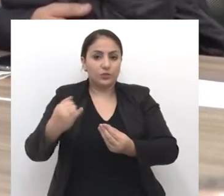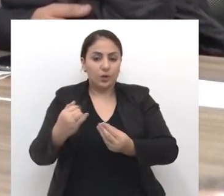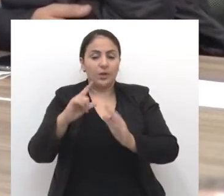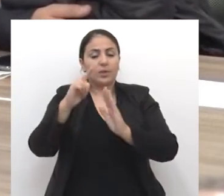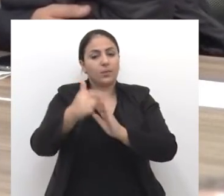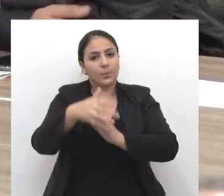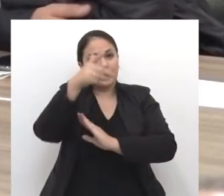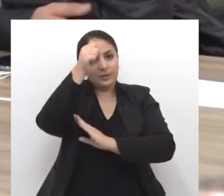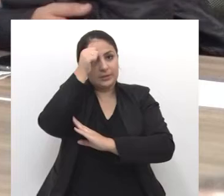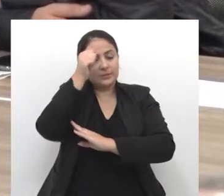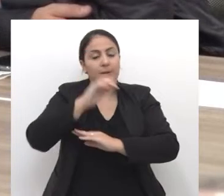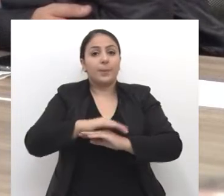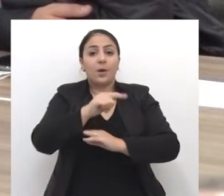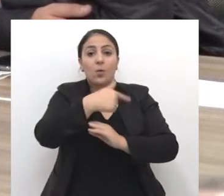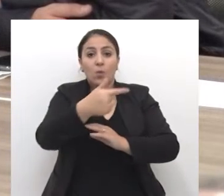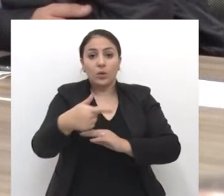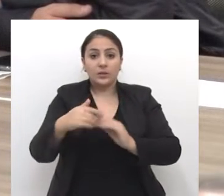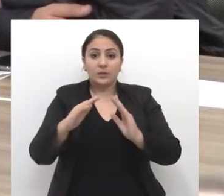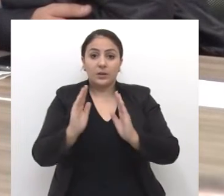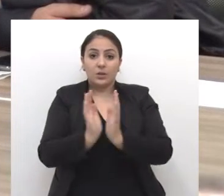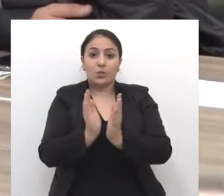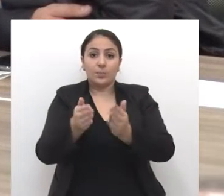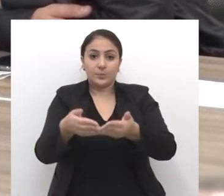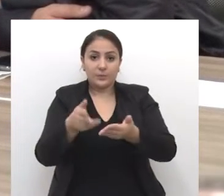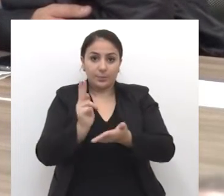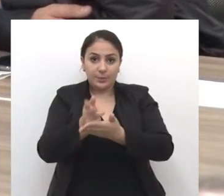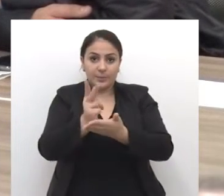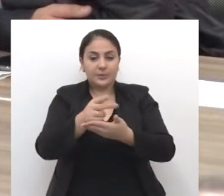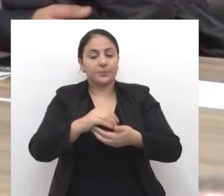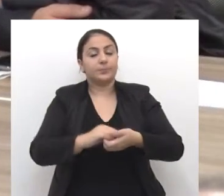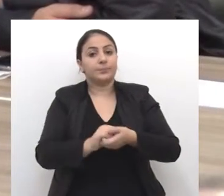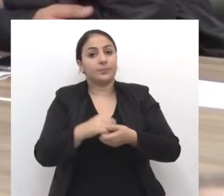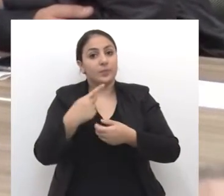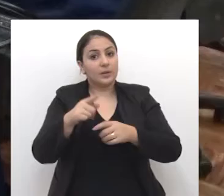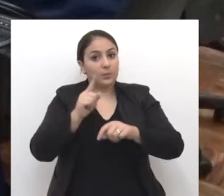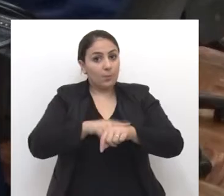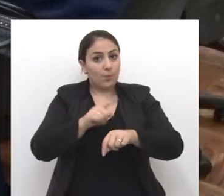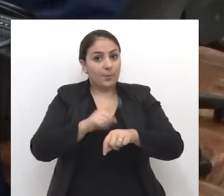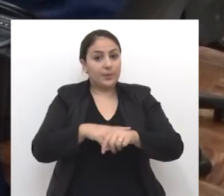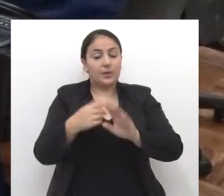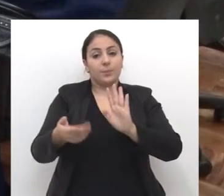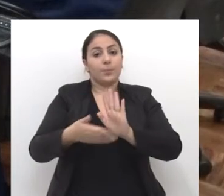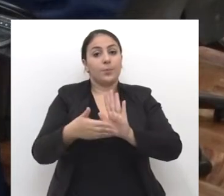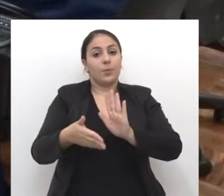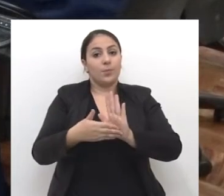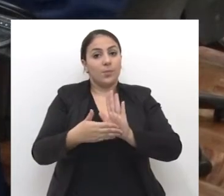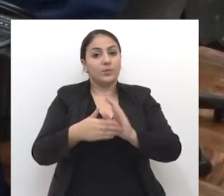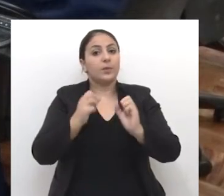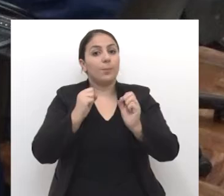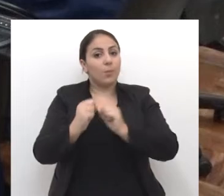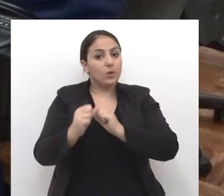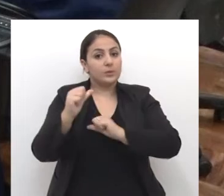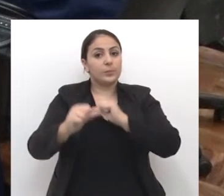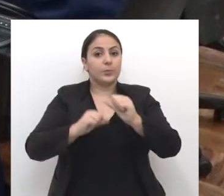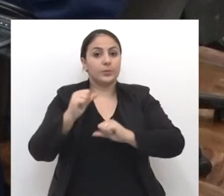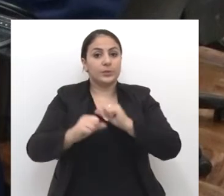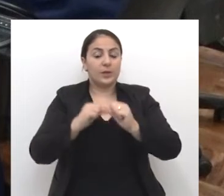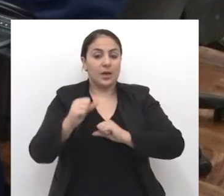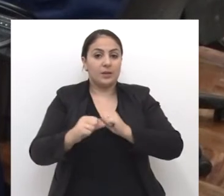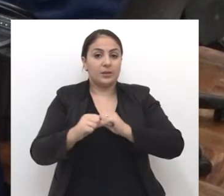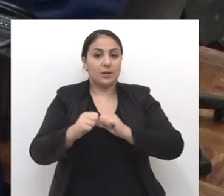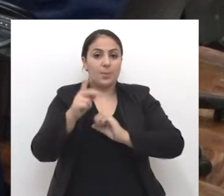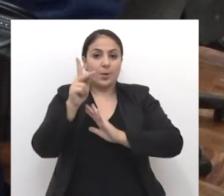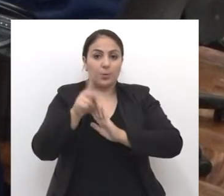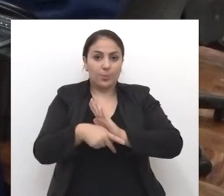Depois disso, ele será analisado pelas outras comissões permanentes. Neste momento, a proposta pode ser